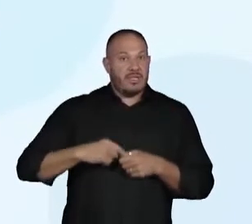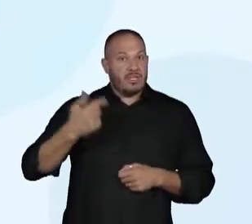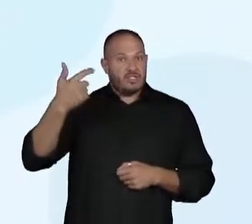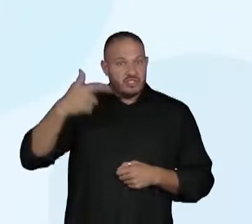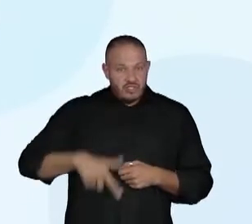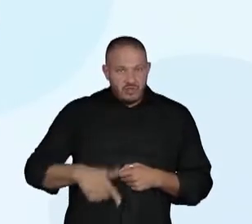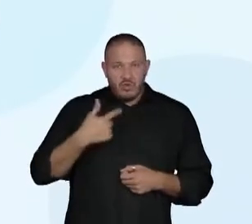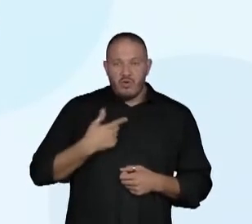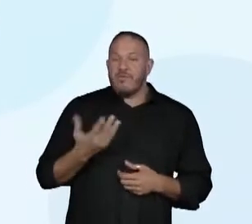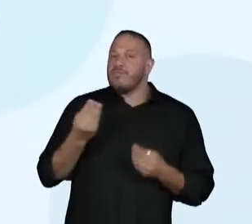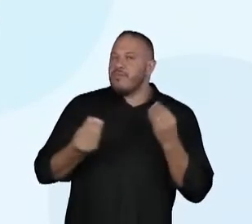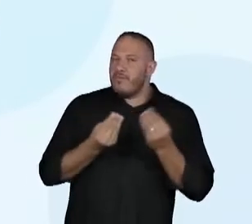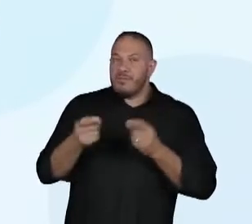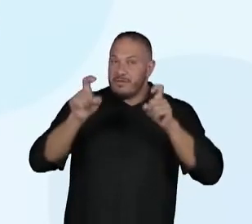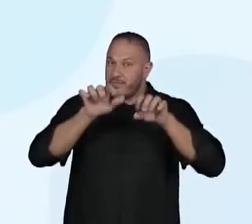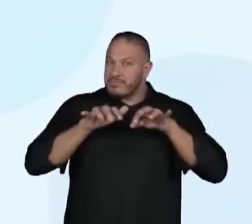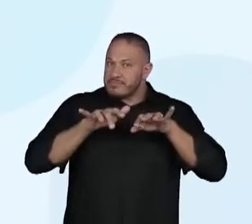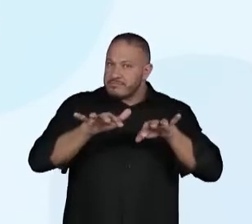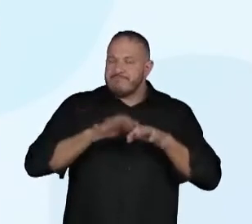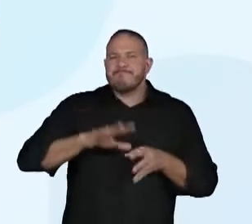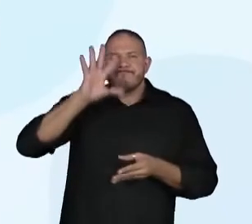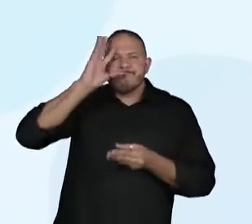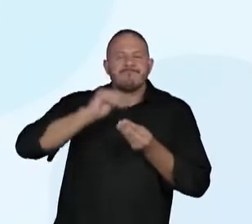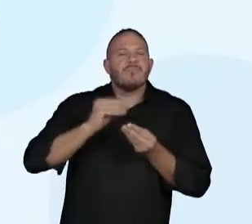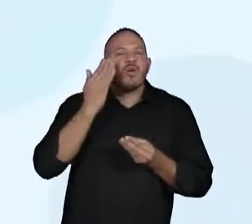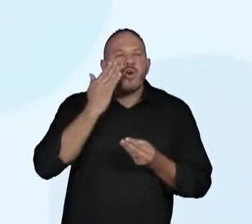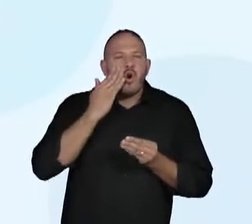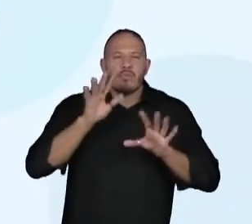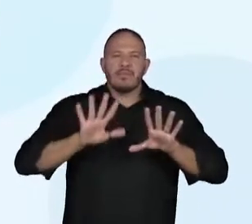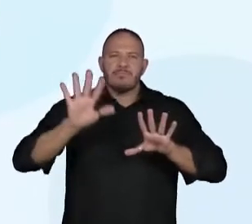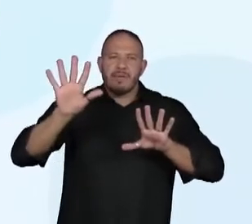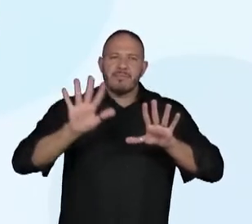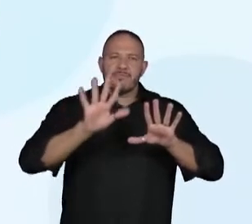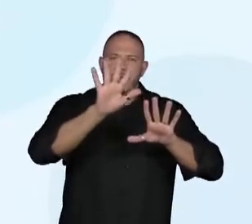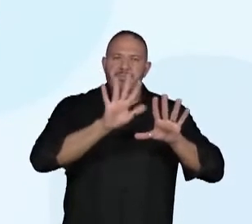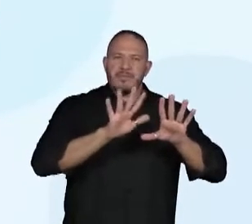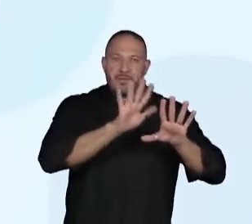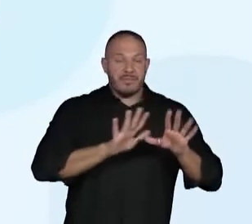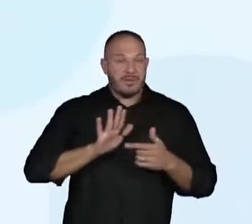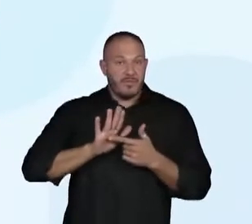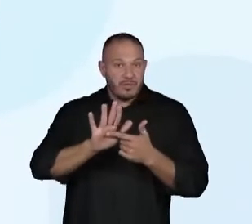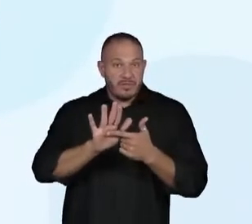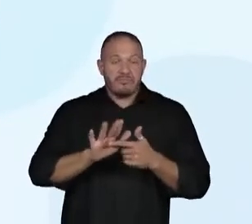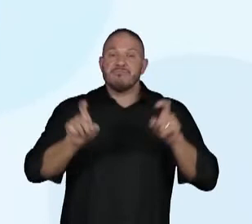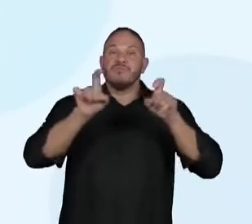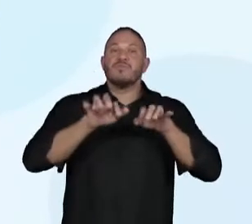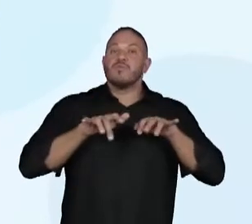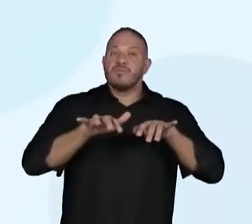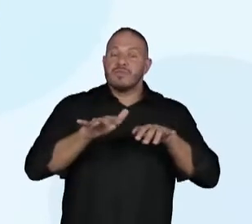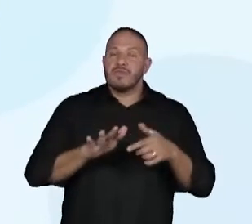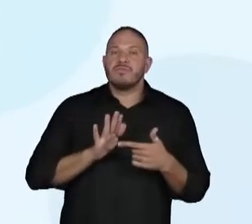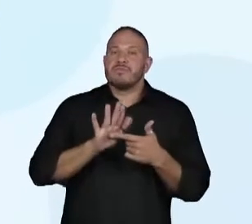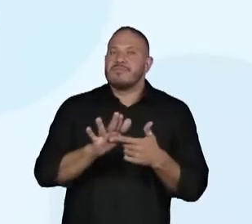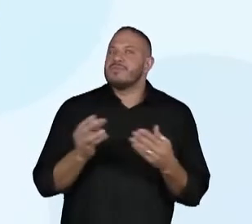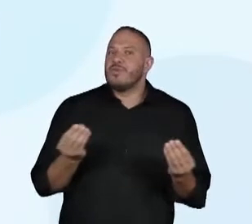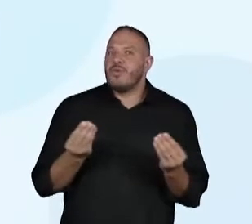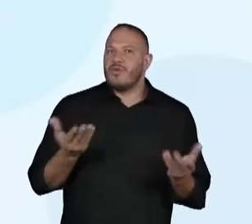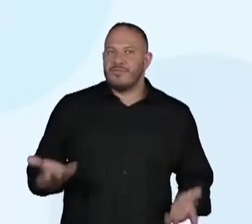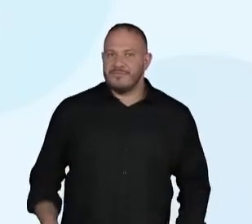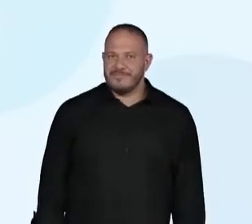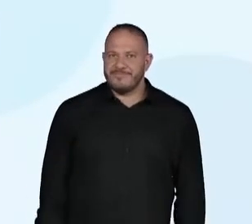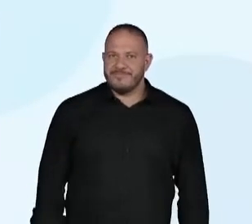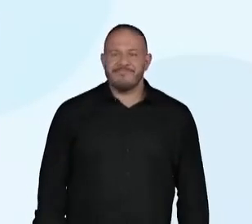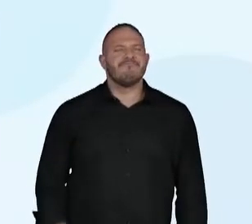da computação para entender como as imagens e os desenhos são exibidos no computador. Então, a gente